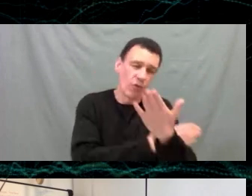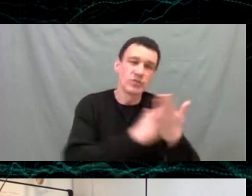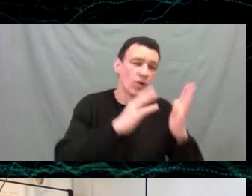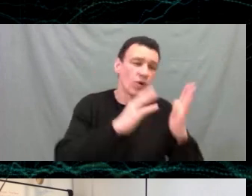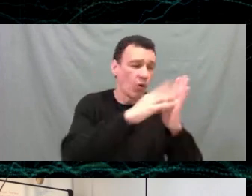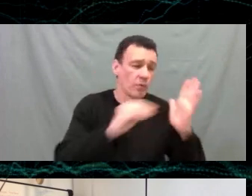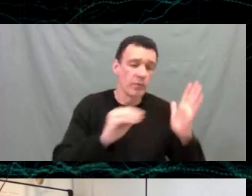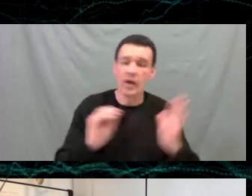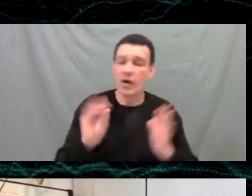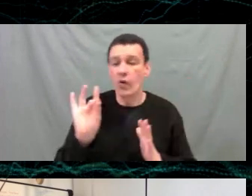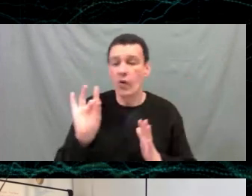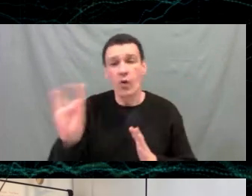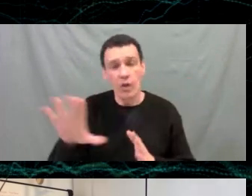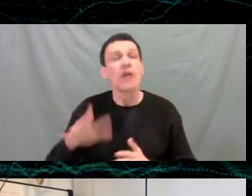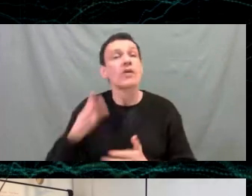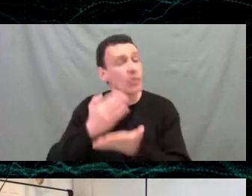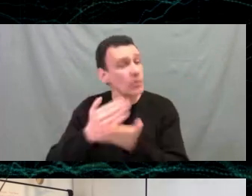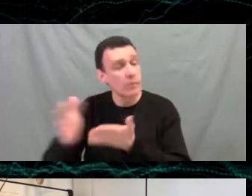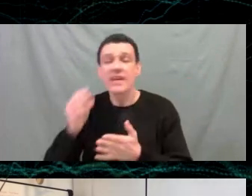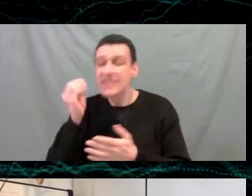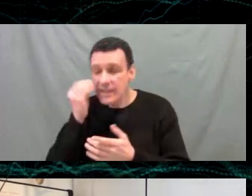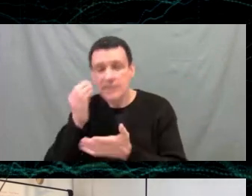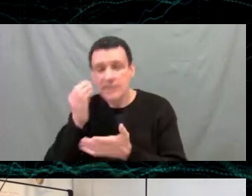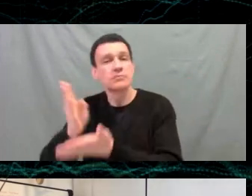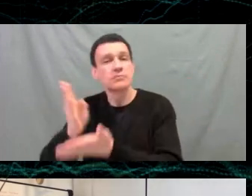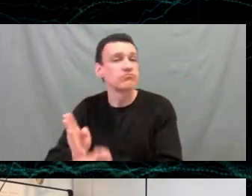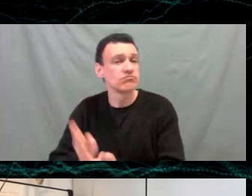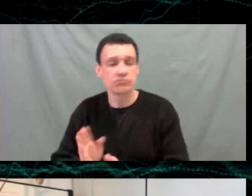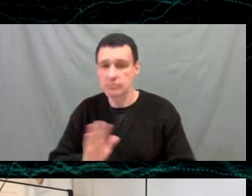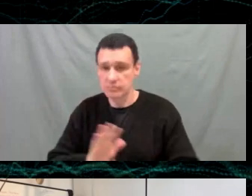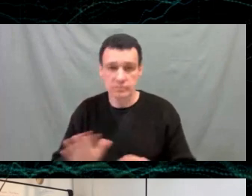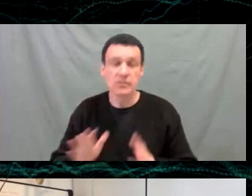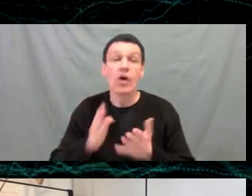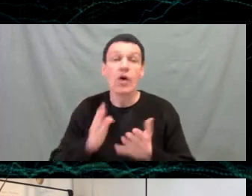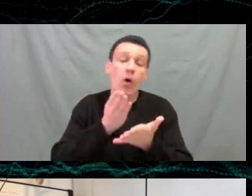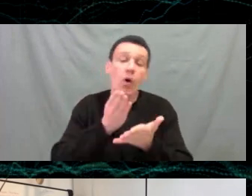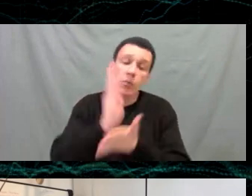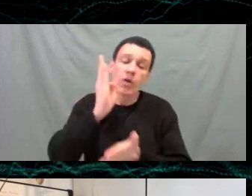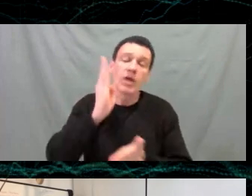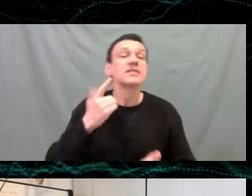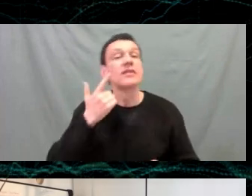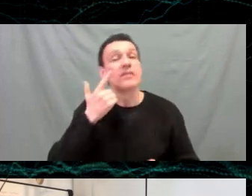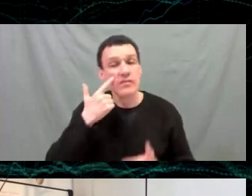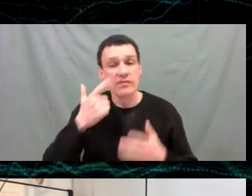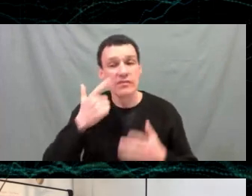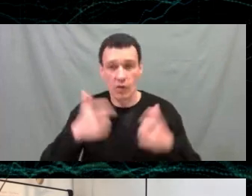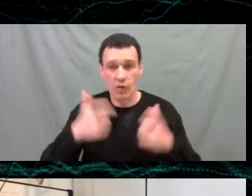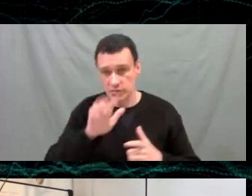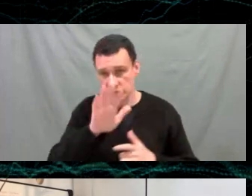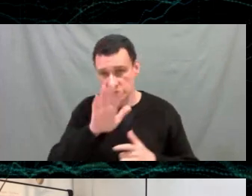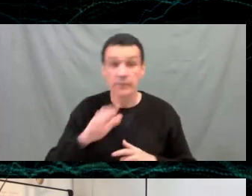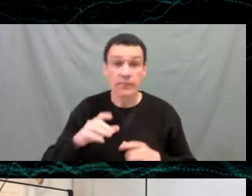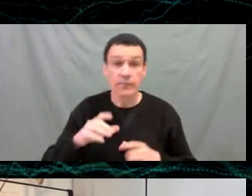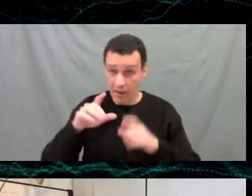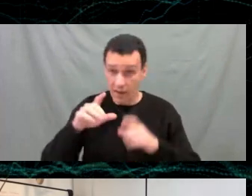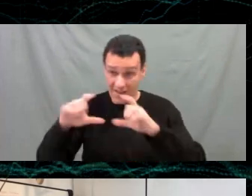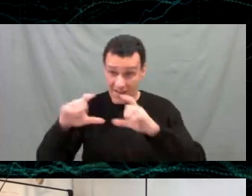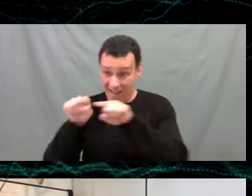são pertinentes à homologação. Então, vamos dar uma olhadinha aqui em homologação. Homologação, vocês podem ver que está em uma outra